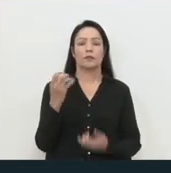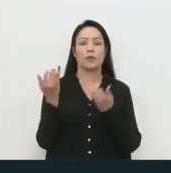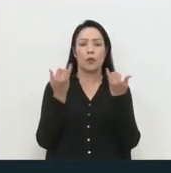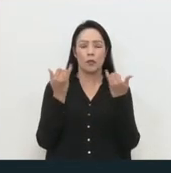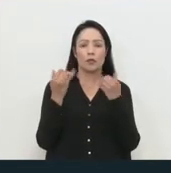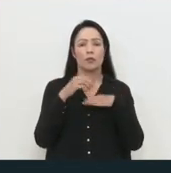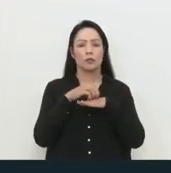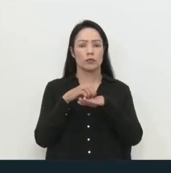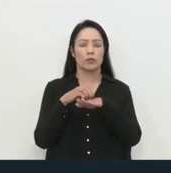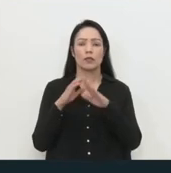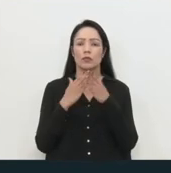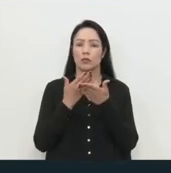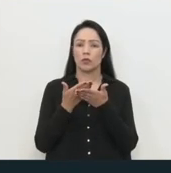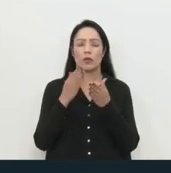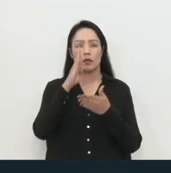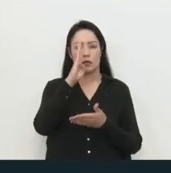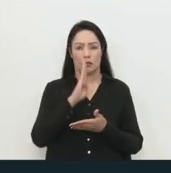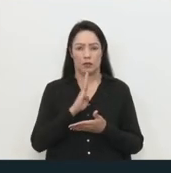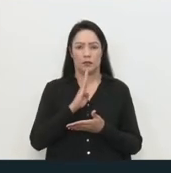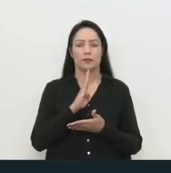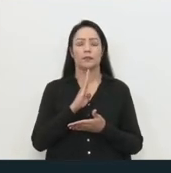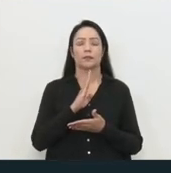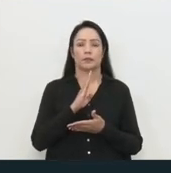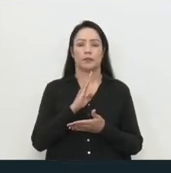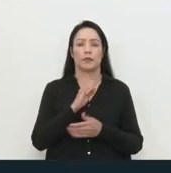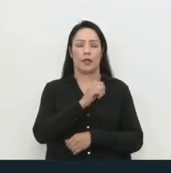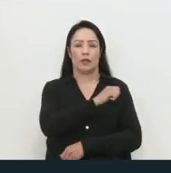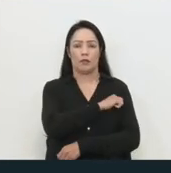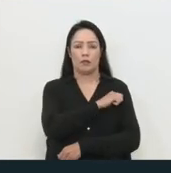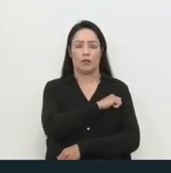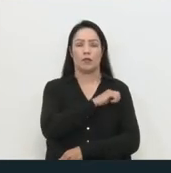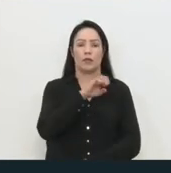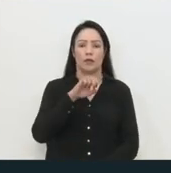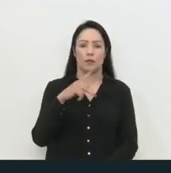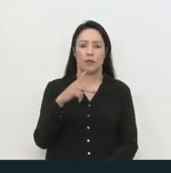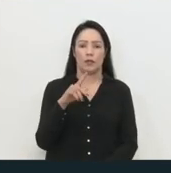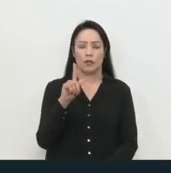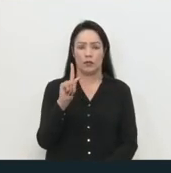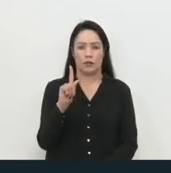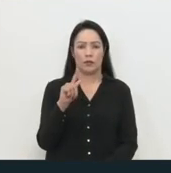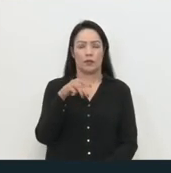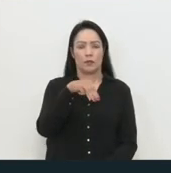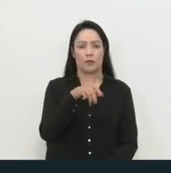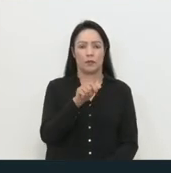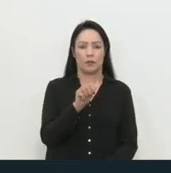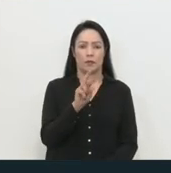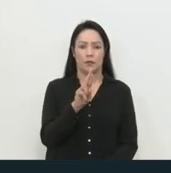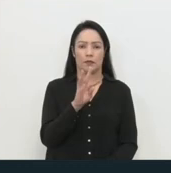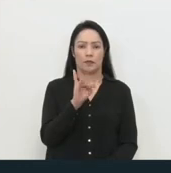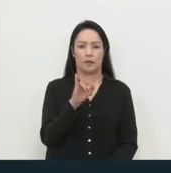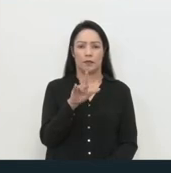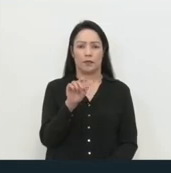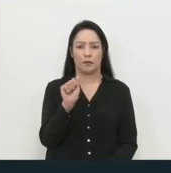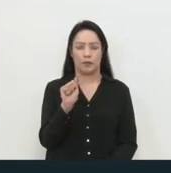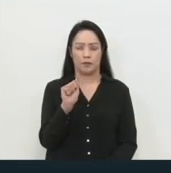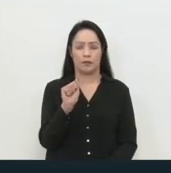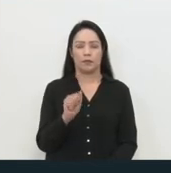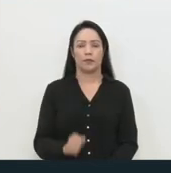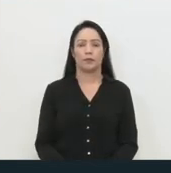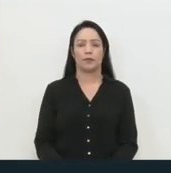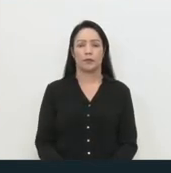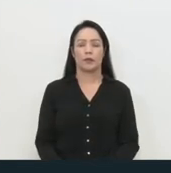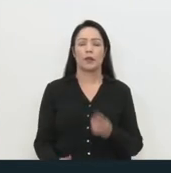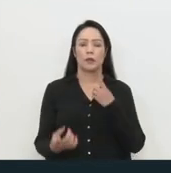Transporte Escolar gratuito para os alunos de estágio um na EPG mar filha Beloti Gonçalves autor Vereador Rafael Costa